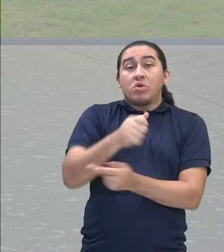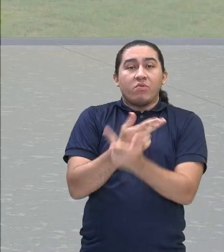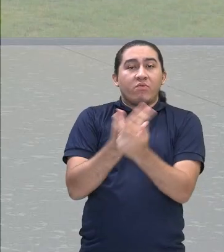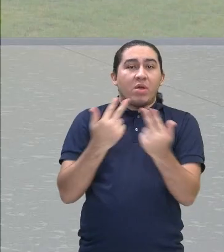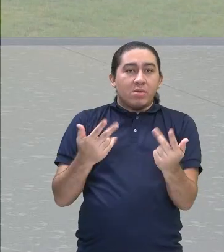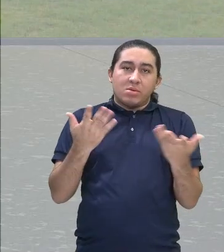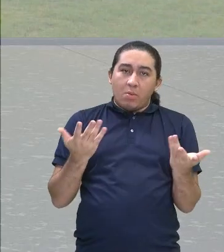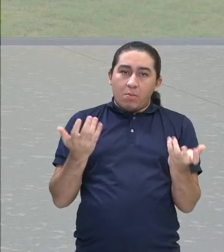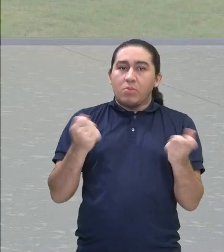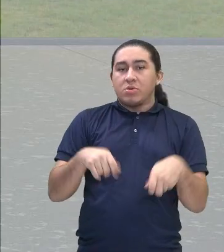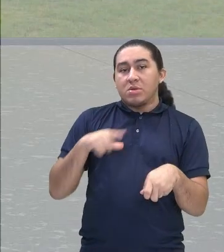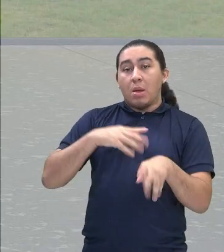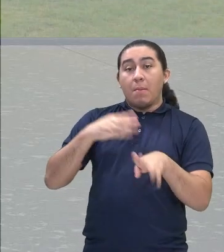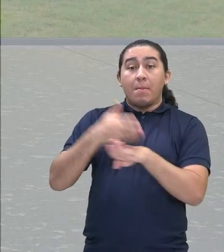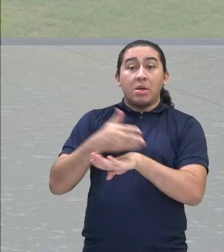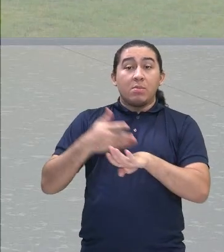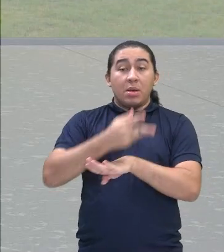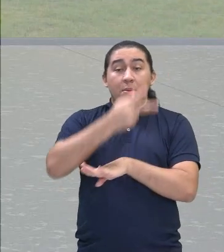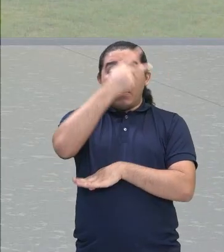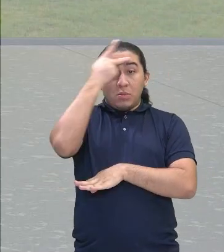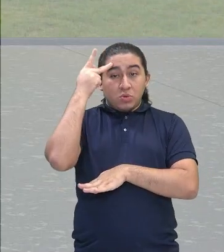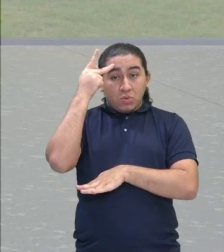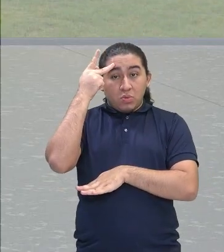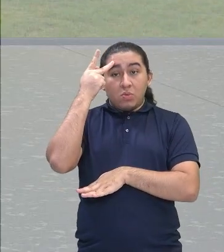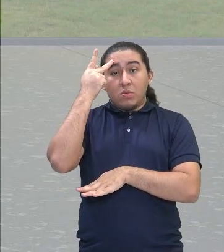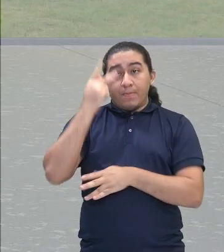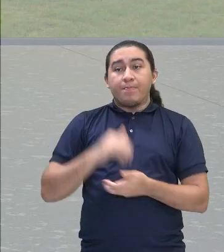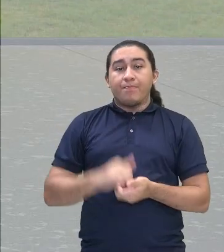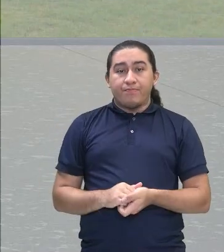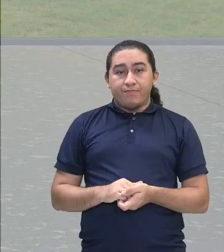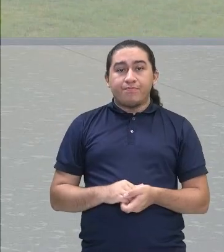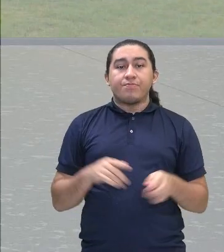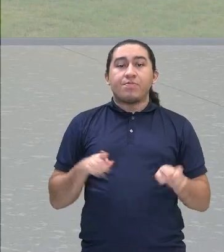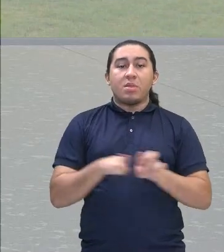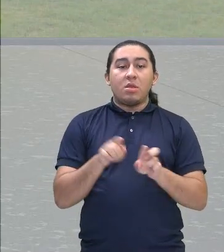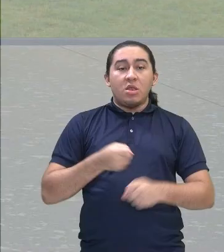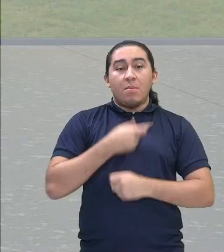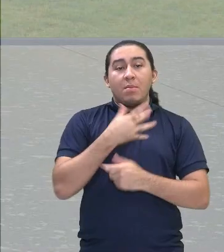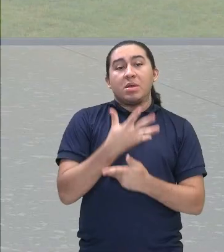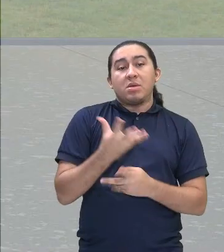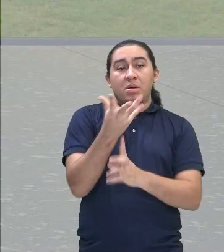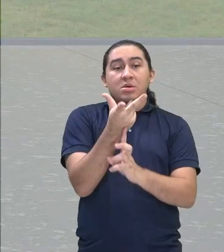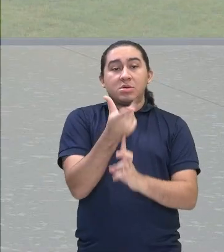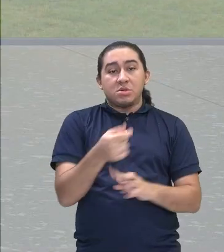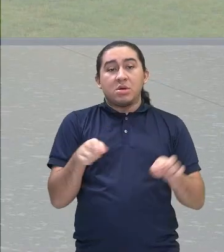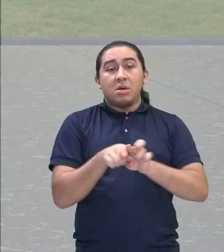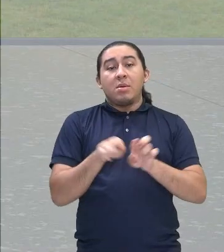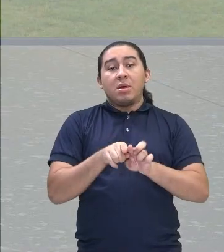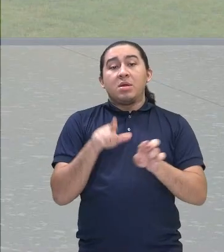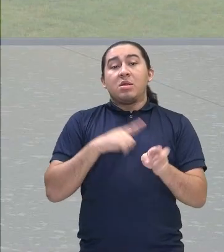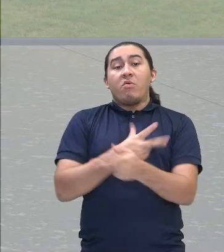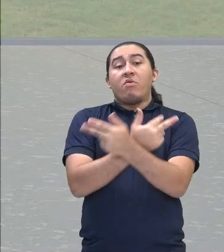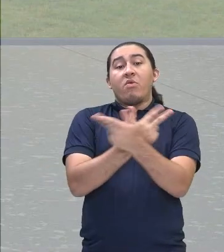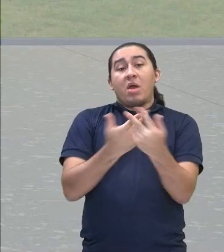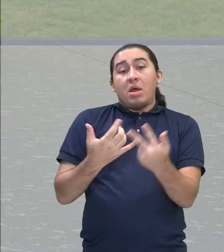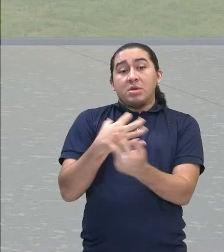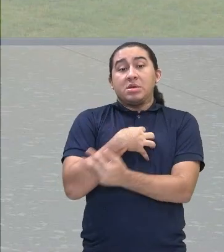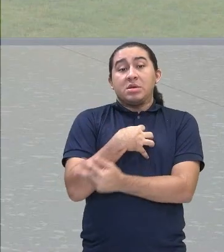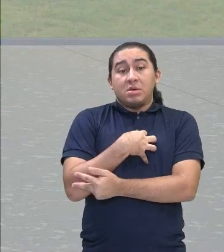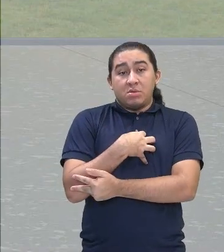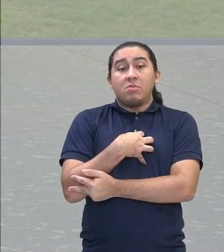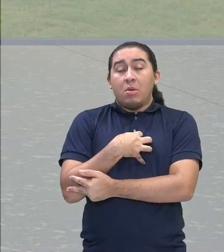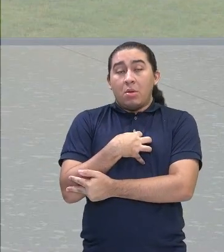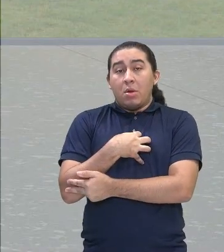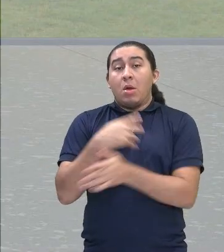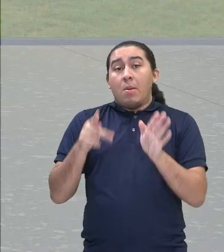com a participação dos espectadores. As manifestações artísticas possuem múltiplos sentidos dados